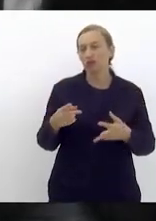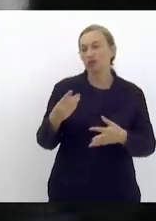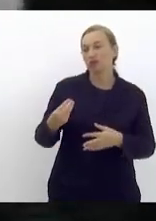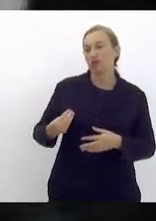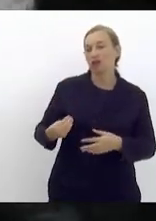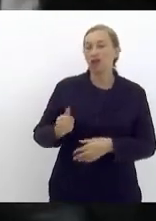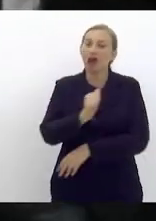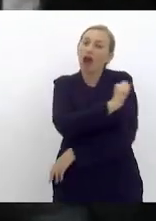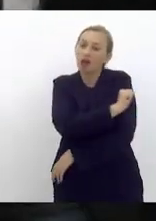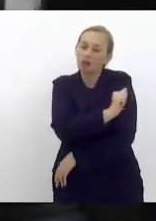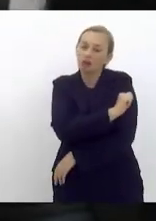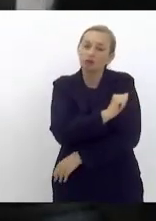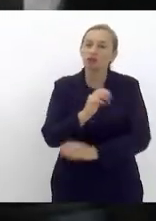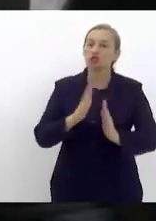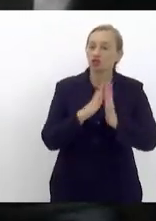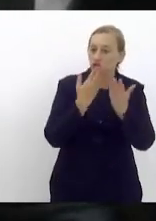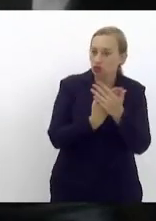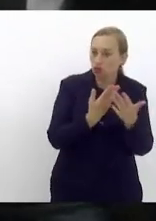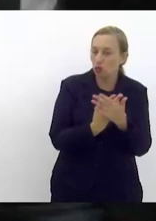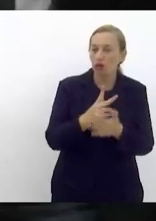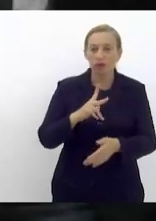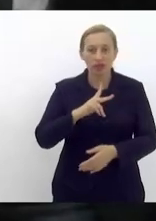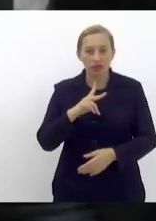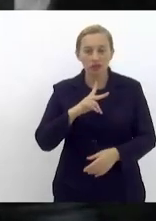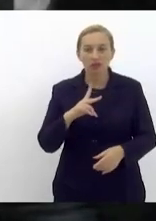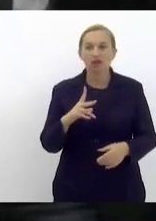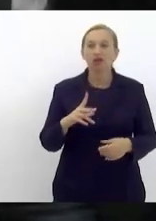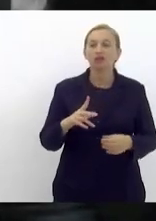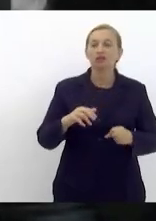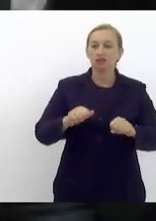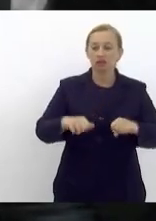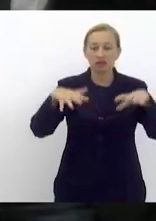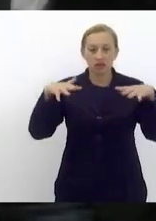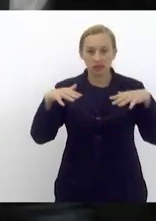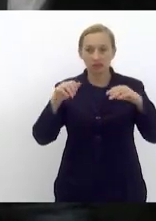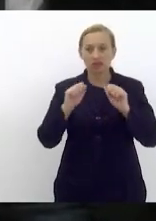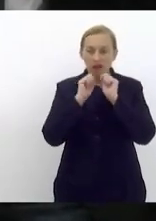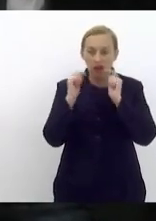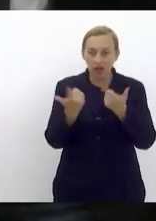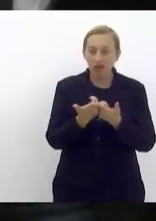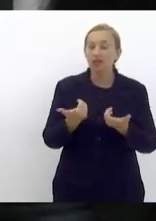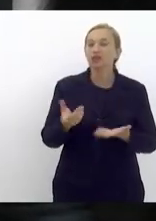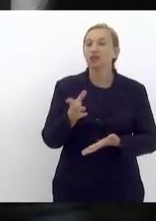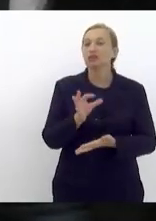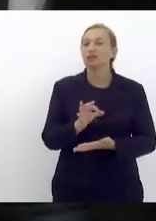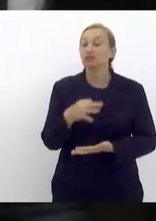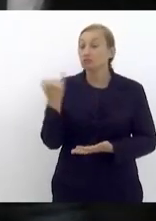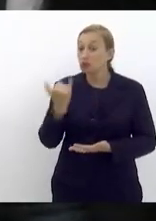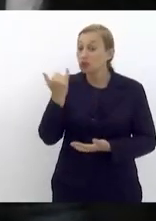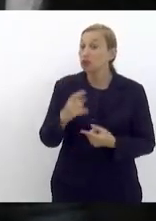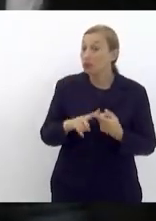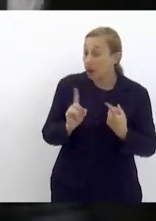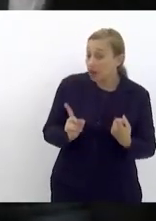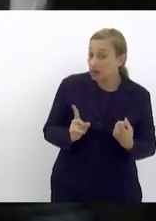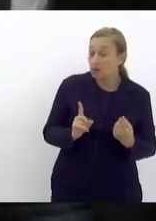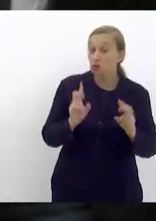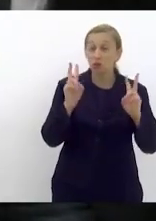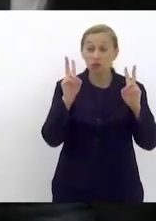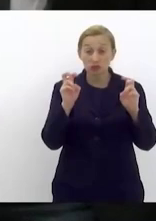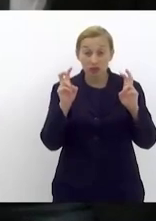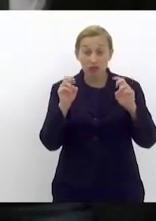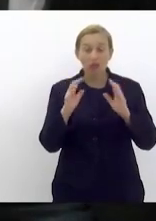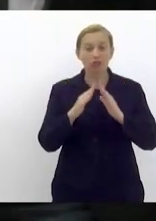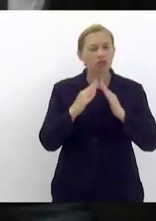de escolas particulares, mas abrilhantando aqui as galerias da Assembleia, é absolutamente meritório, mas o tema escola